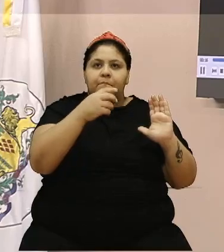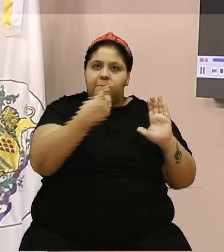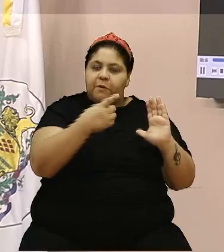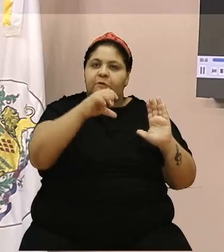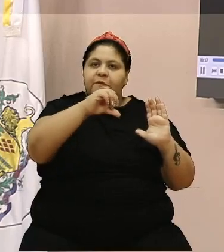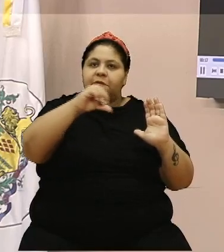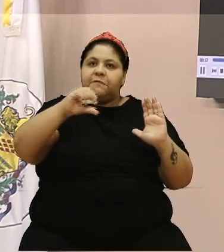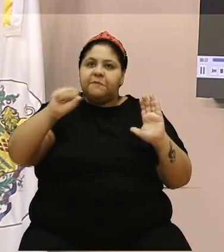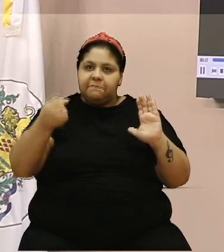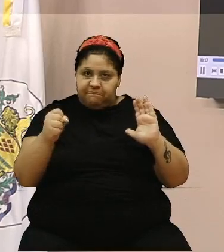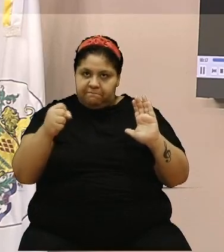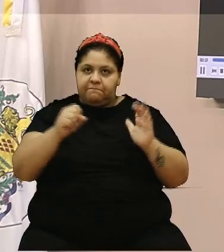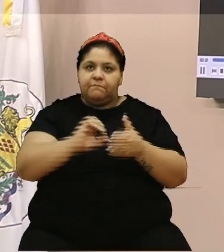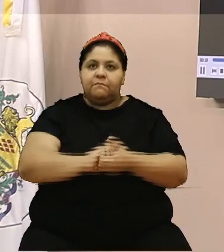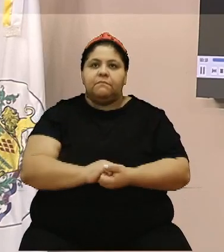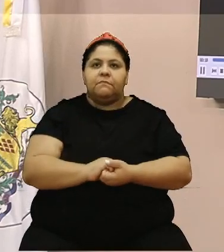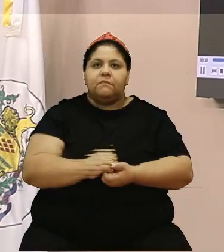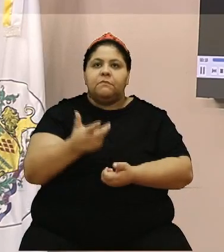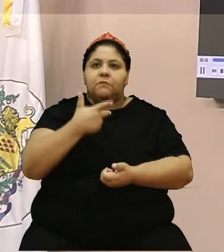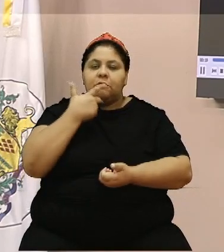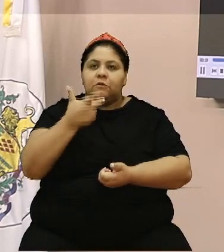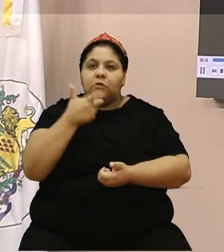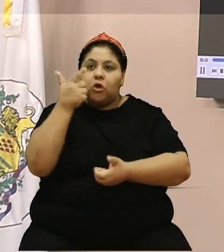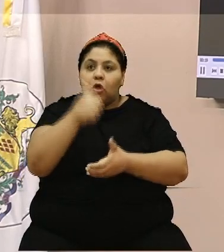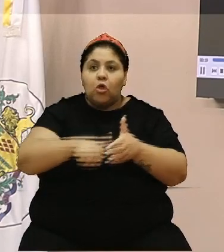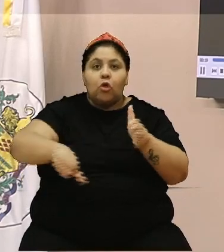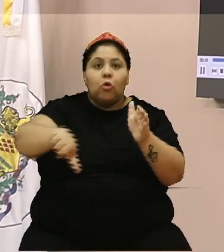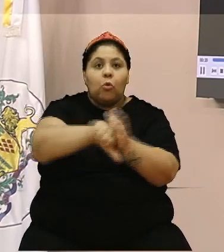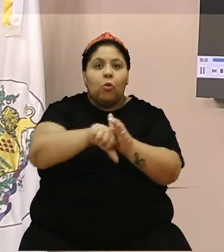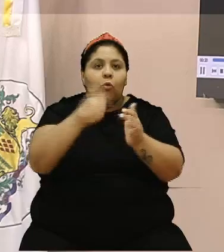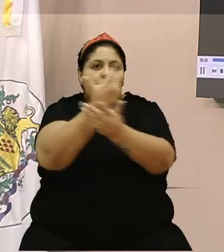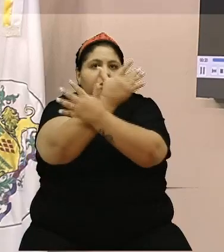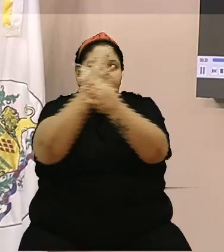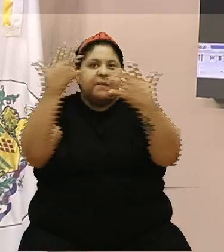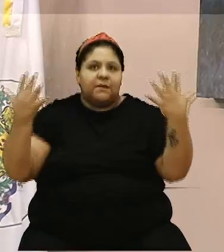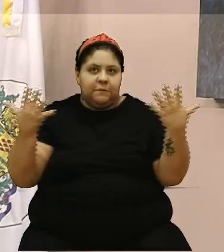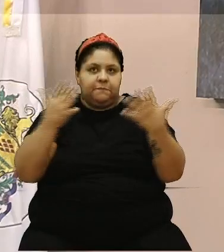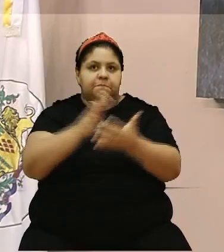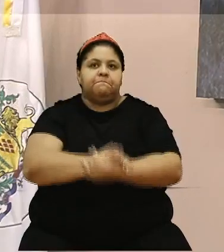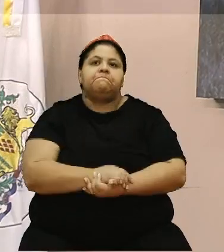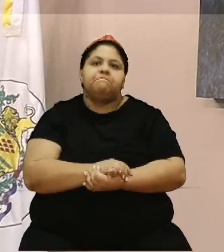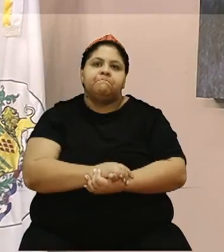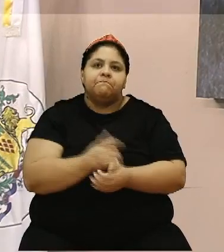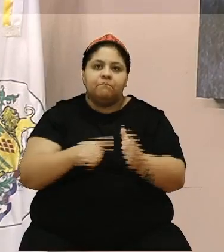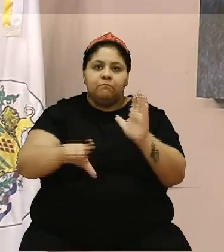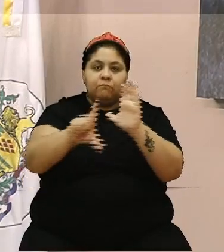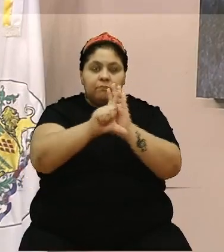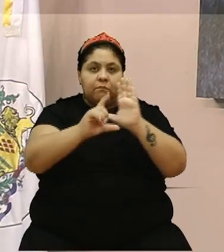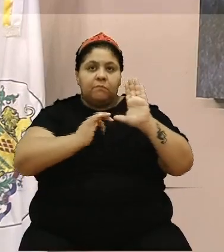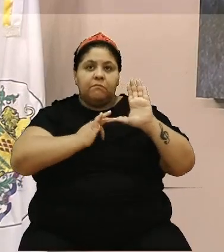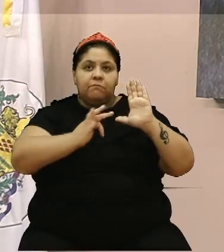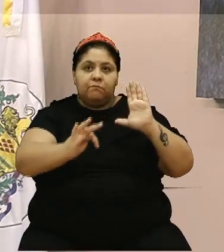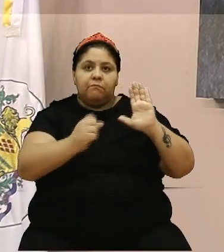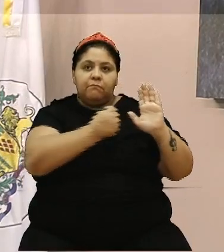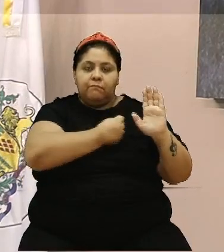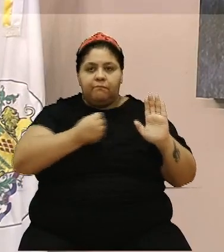9.605/1998, que trata dos crimes ambientais. A Lei Federal